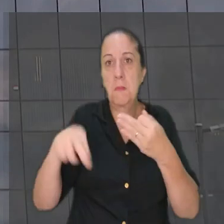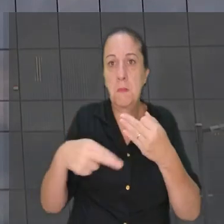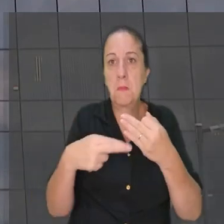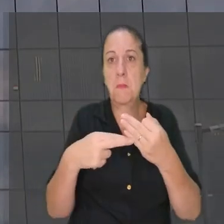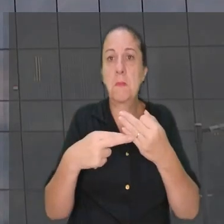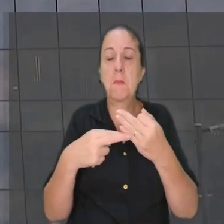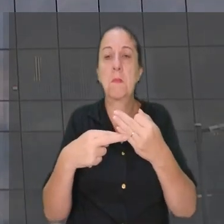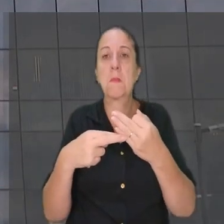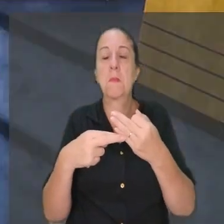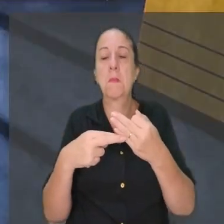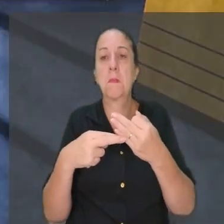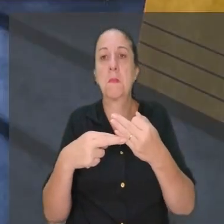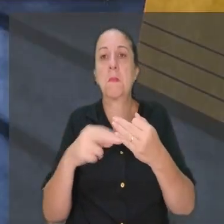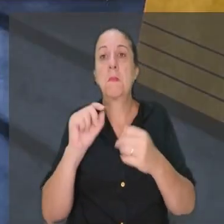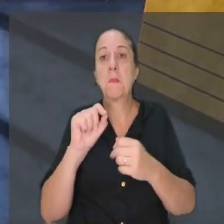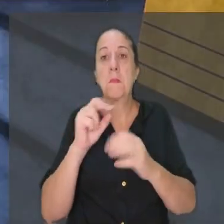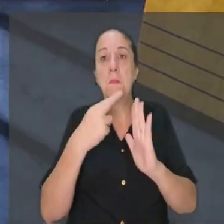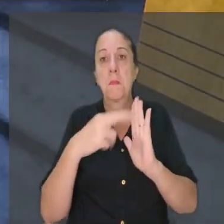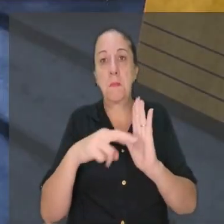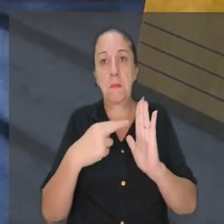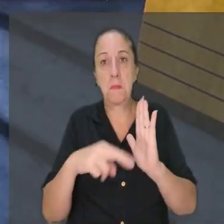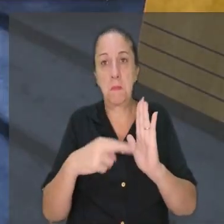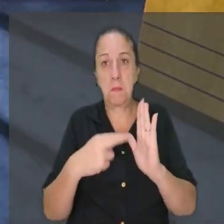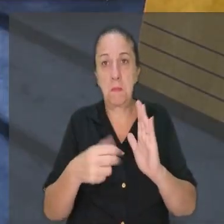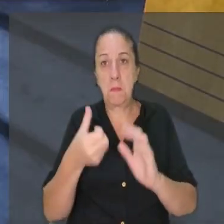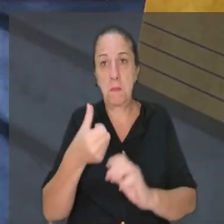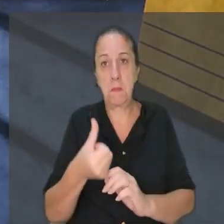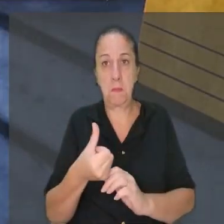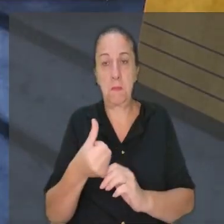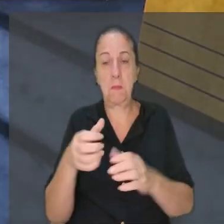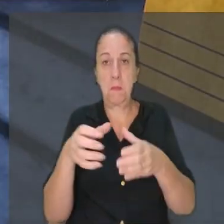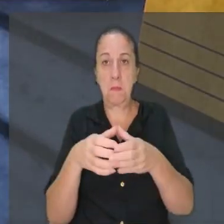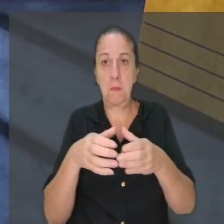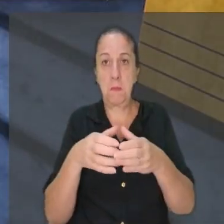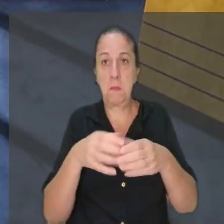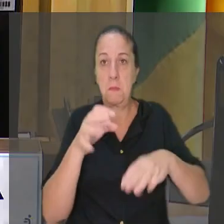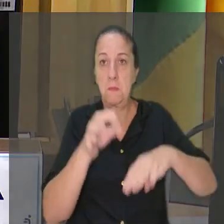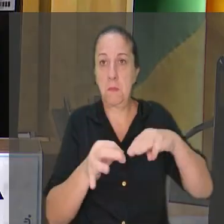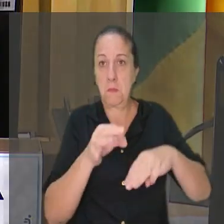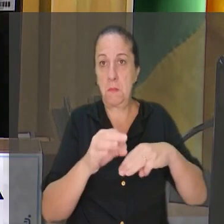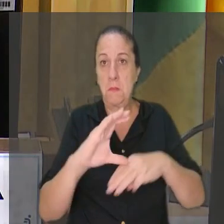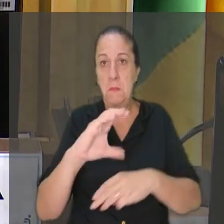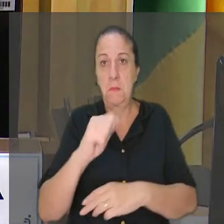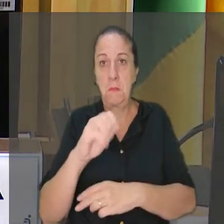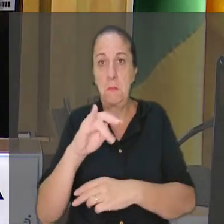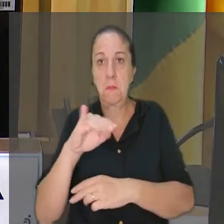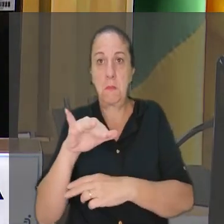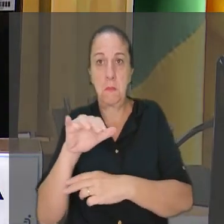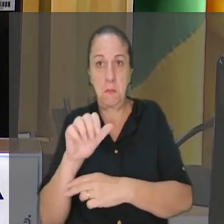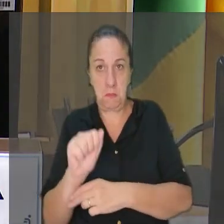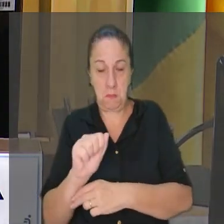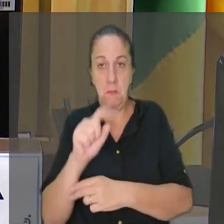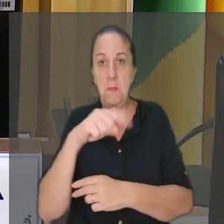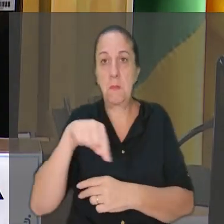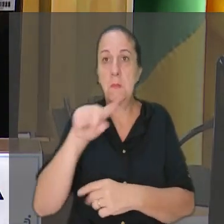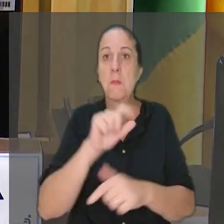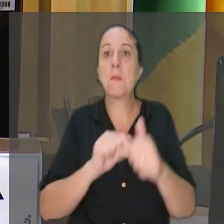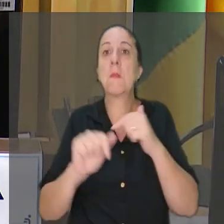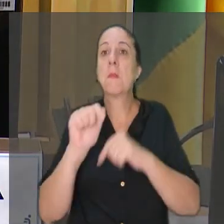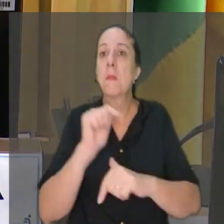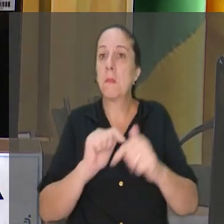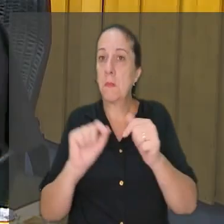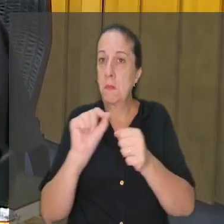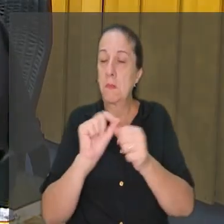Tribunal Superior do Trabalho. Para a relatora do caso na sexta turma, a ministra Cátia Arruda, o TRT reconheceu que as atividades exercidas